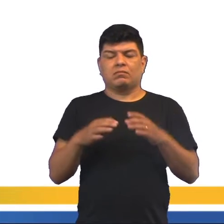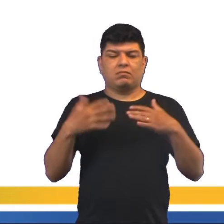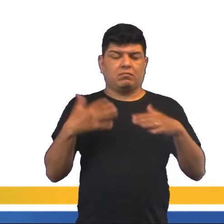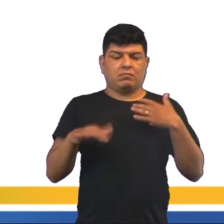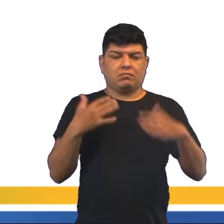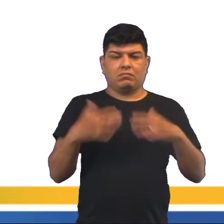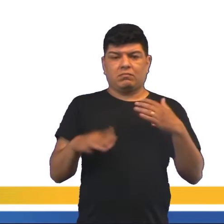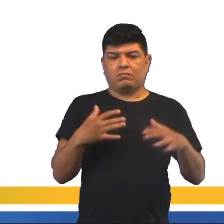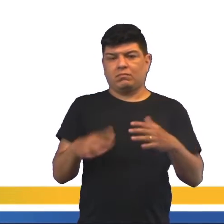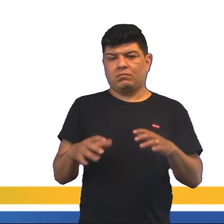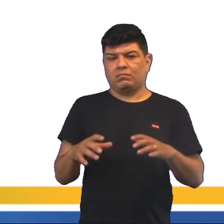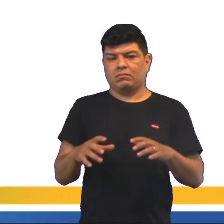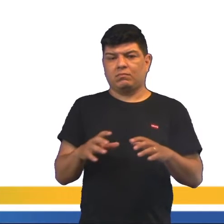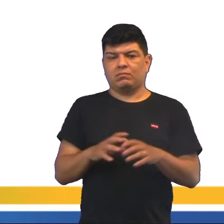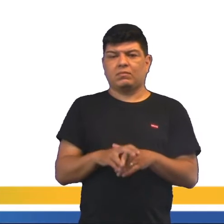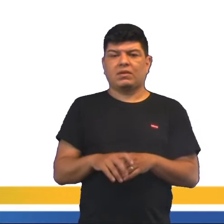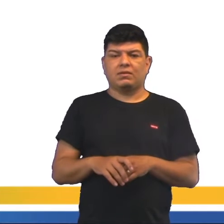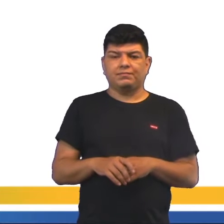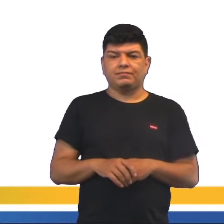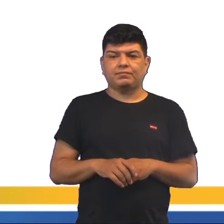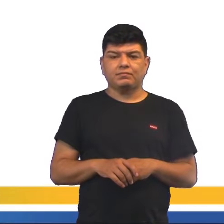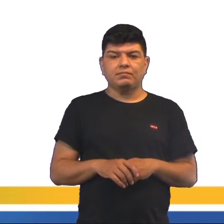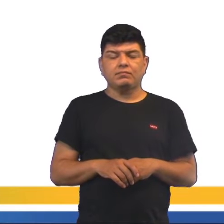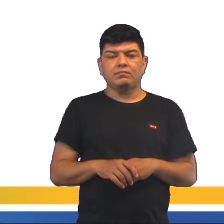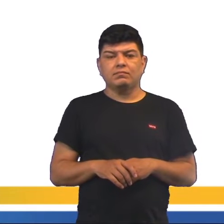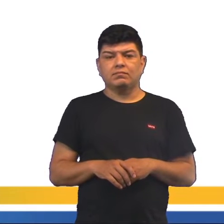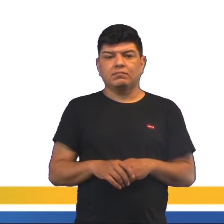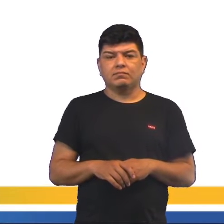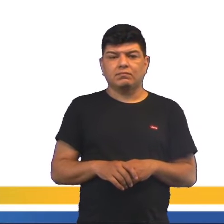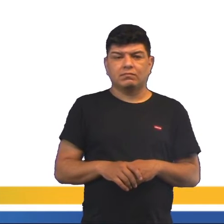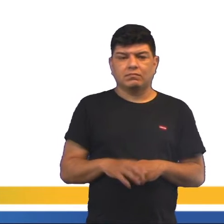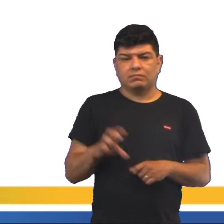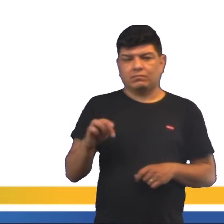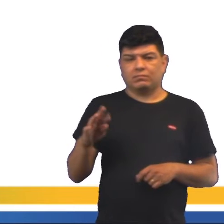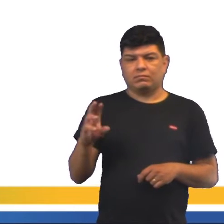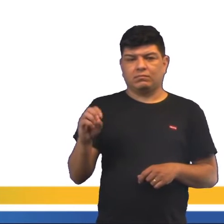manifestação dogmaticamente correta.